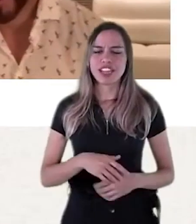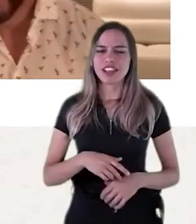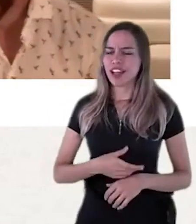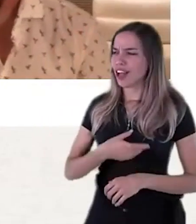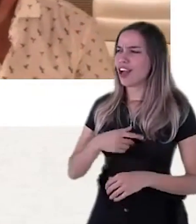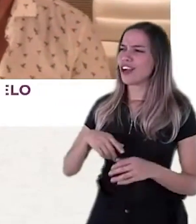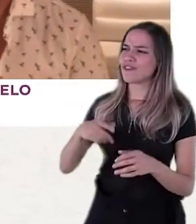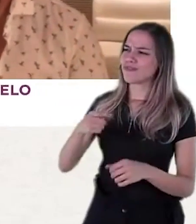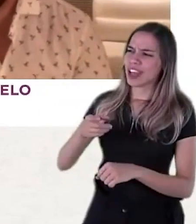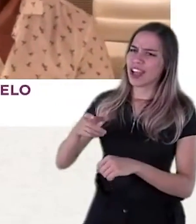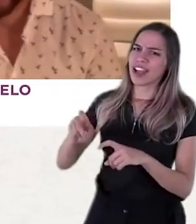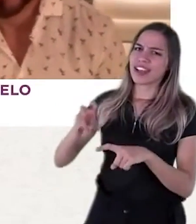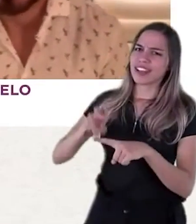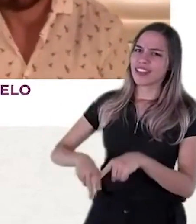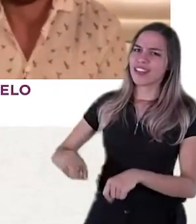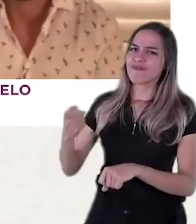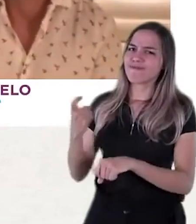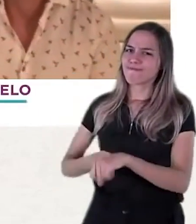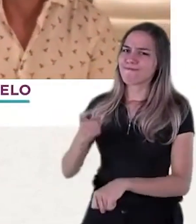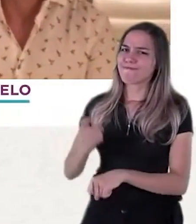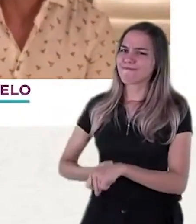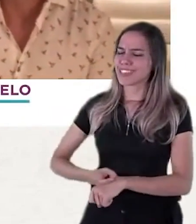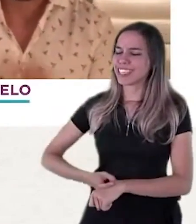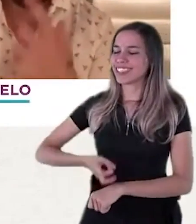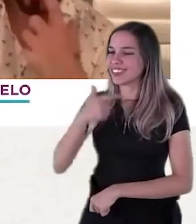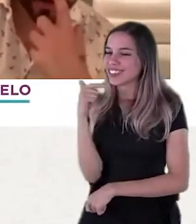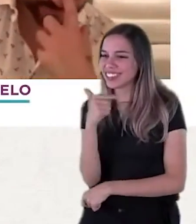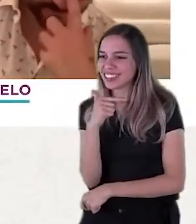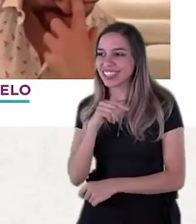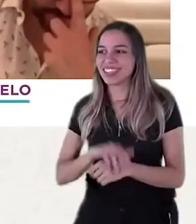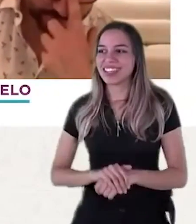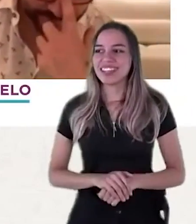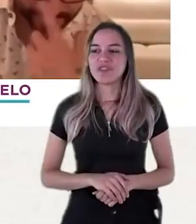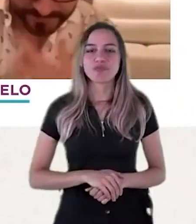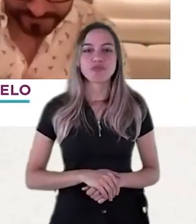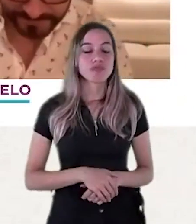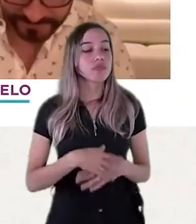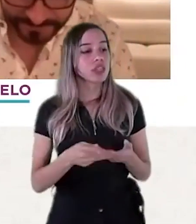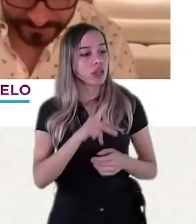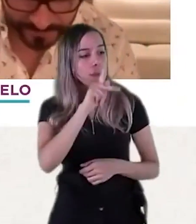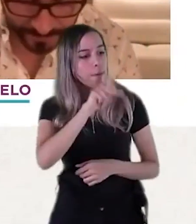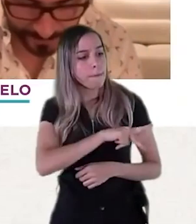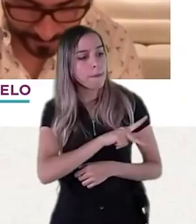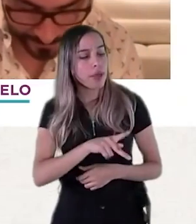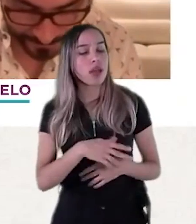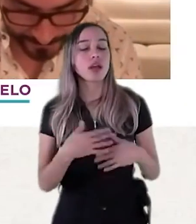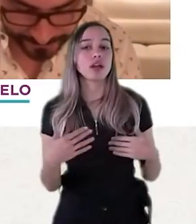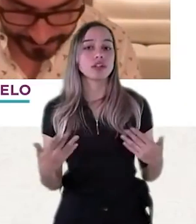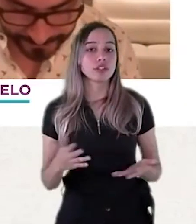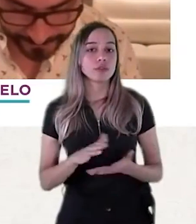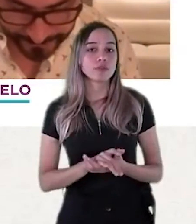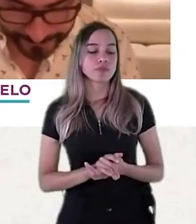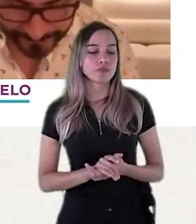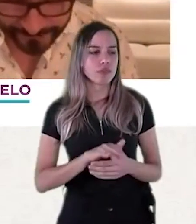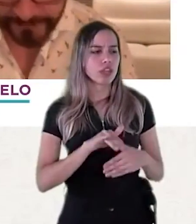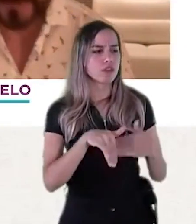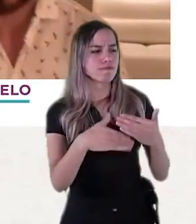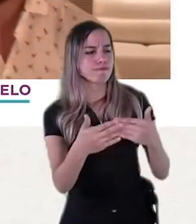duro. Nossa Senhora. Mas, Padre Fábio, indo um pouquinho além do contexto do seu